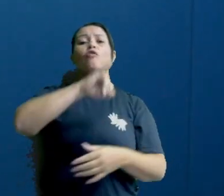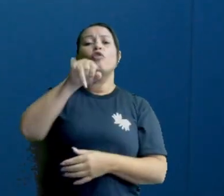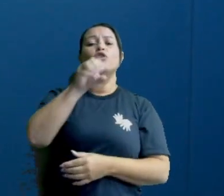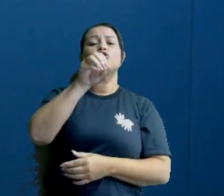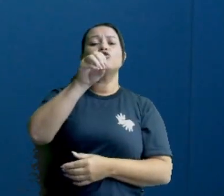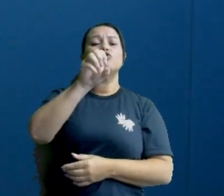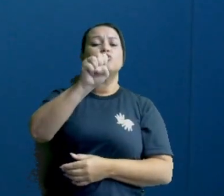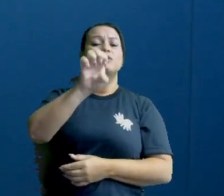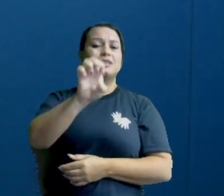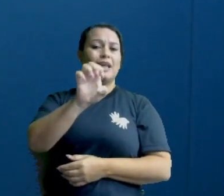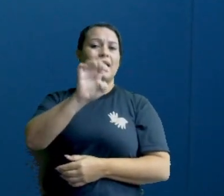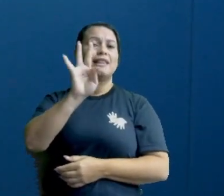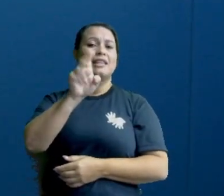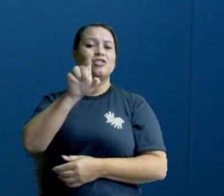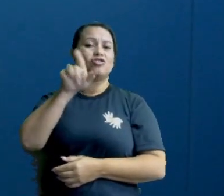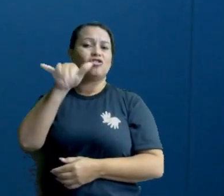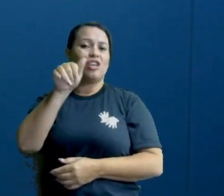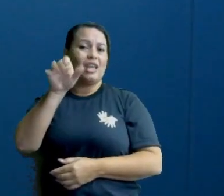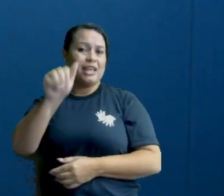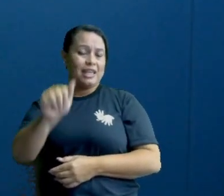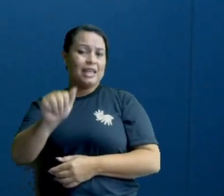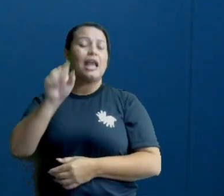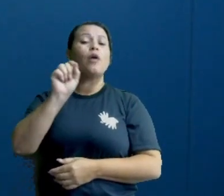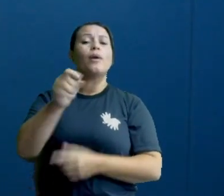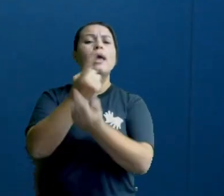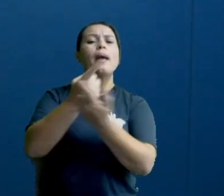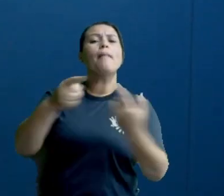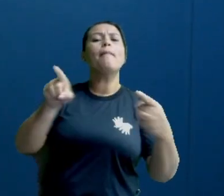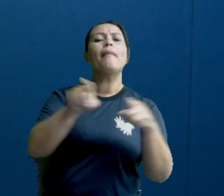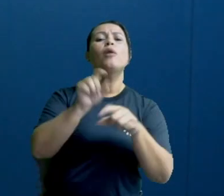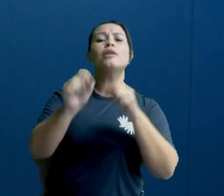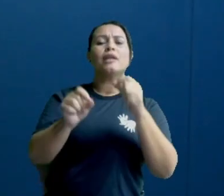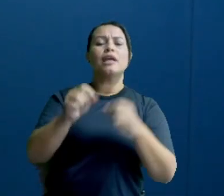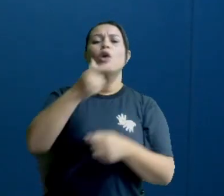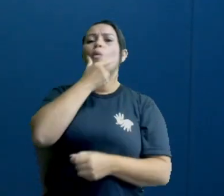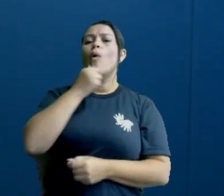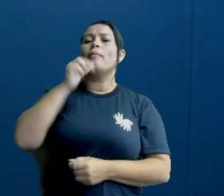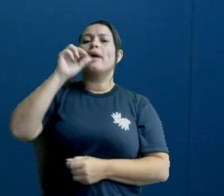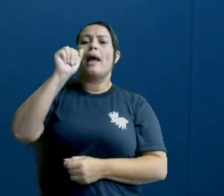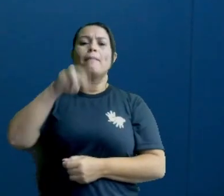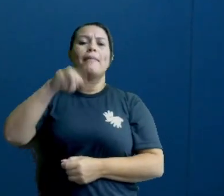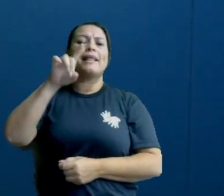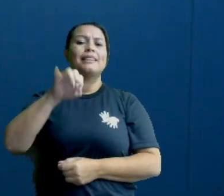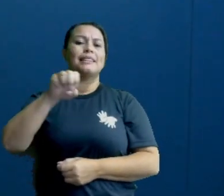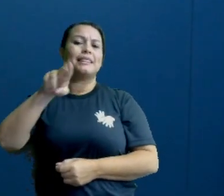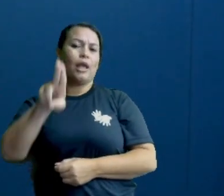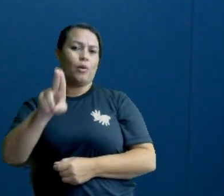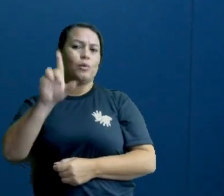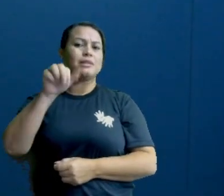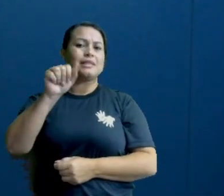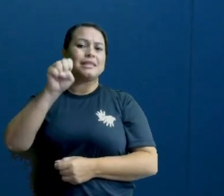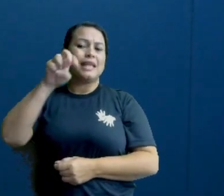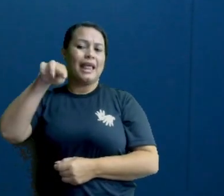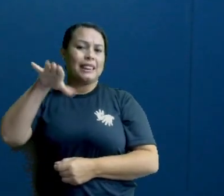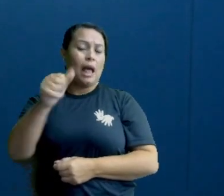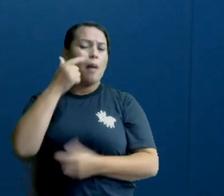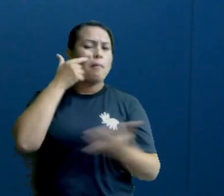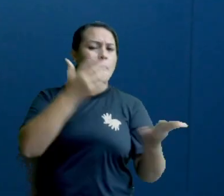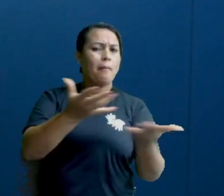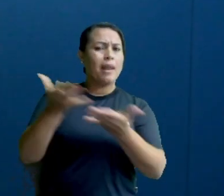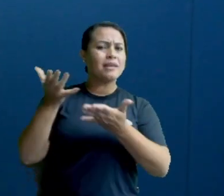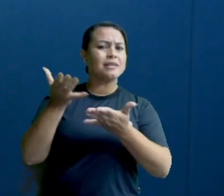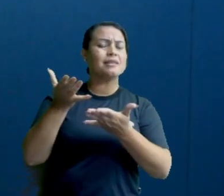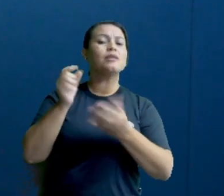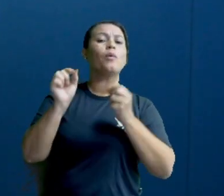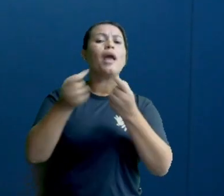José Teixeira de Albuquerque e a melodia foi Amadeu Sena, tá certo? Então, preste